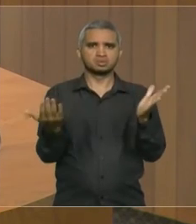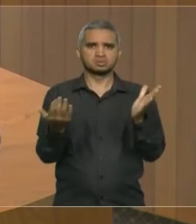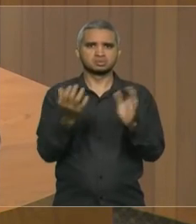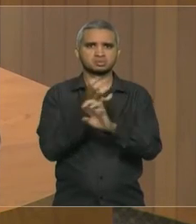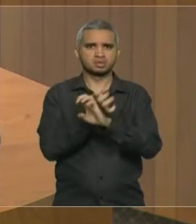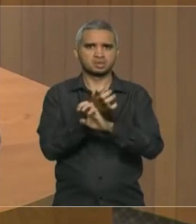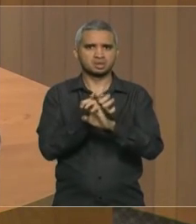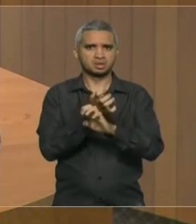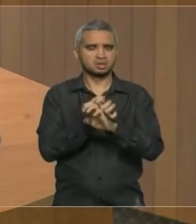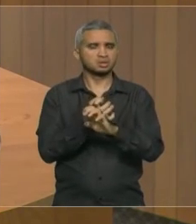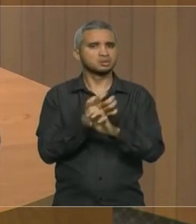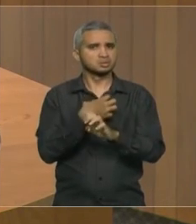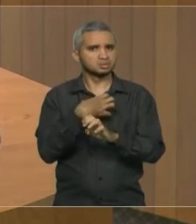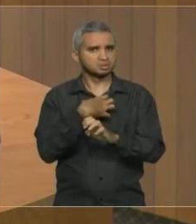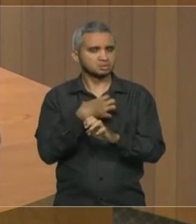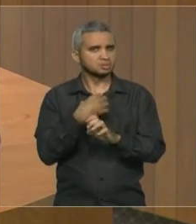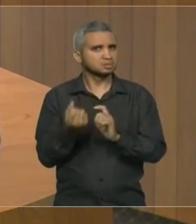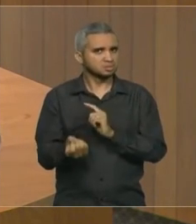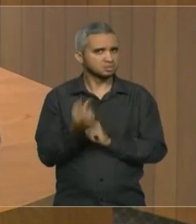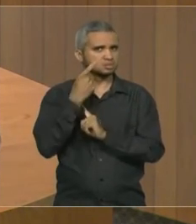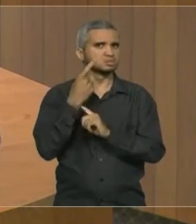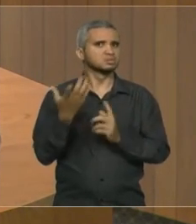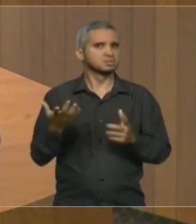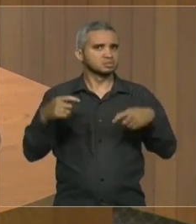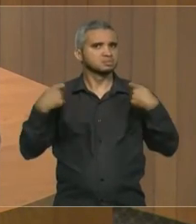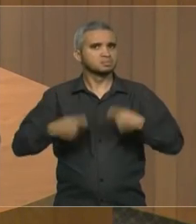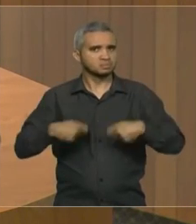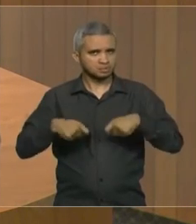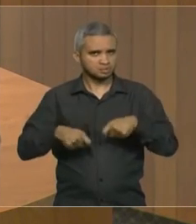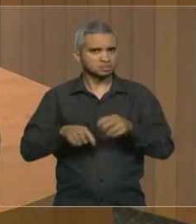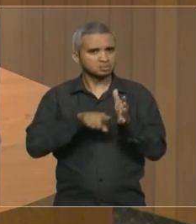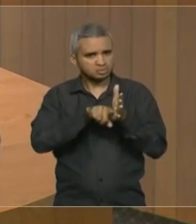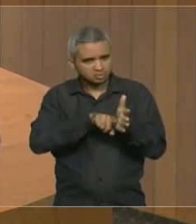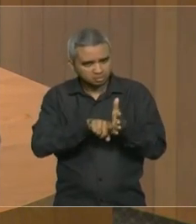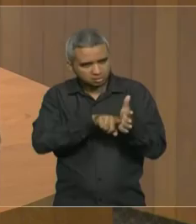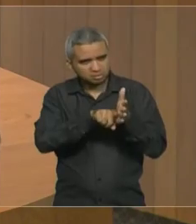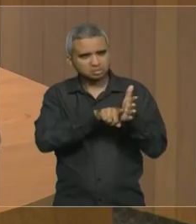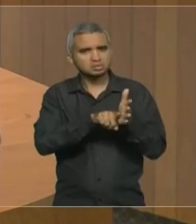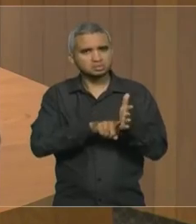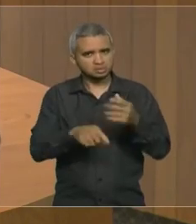precisamos investigar, precisamos averiguar, estamos formalizando também denúncia do